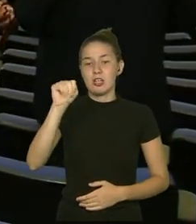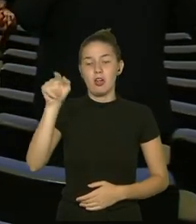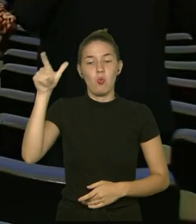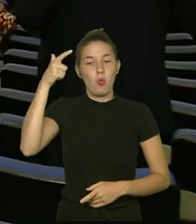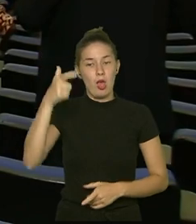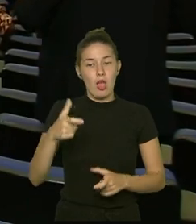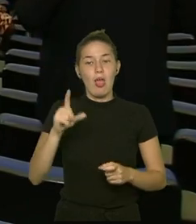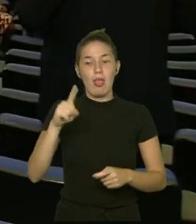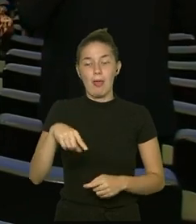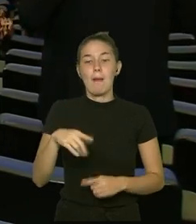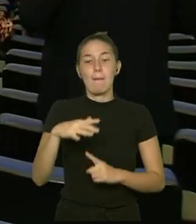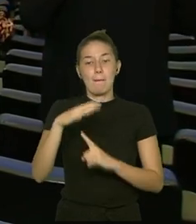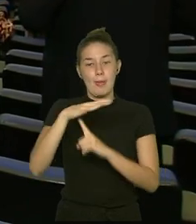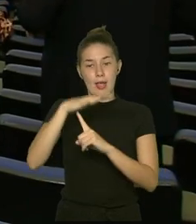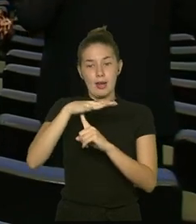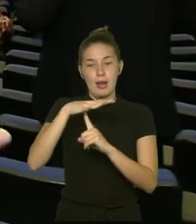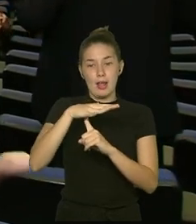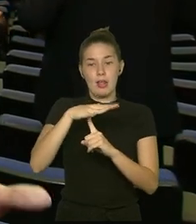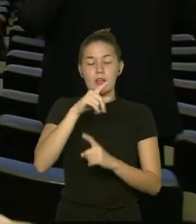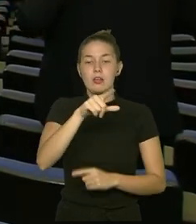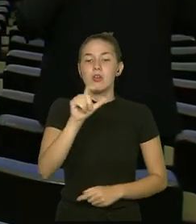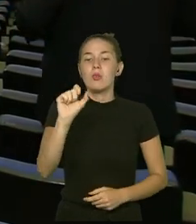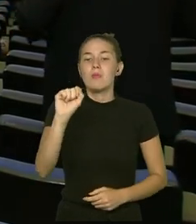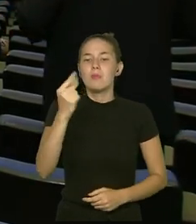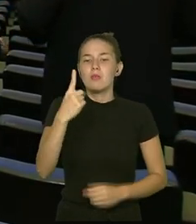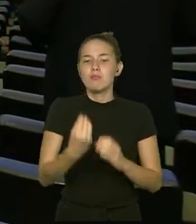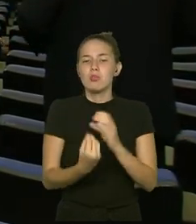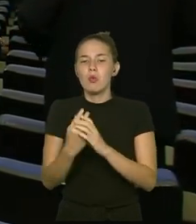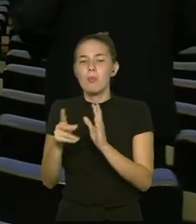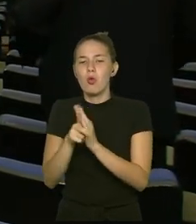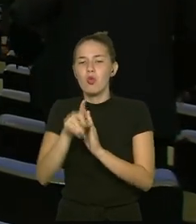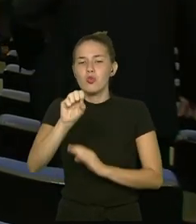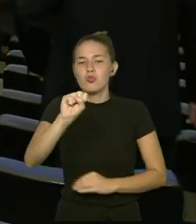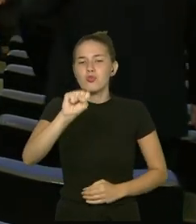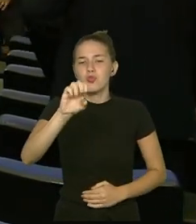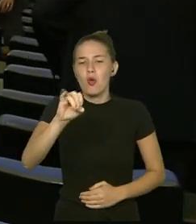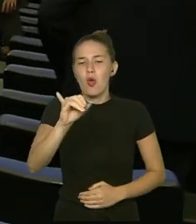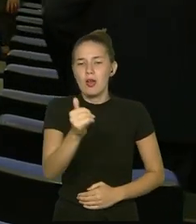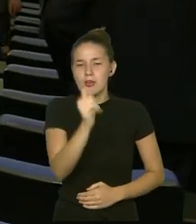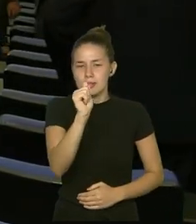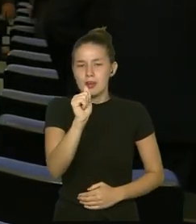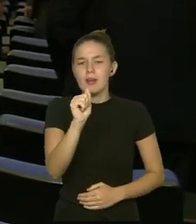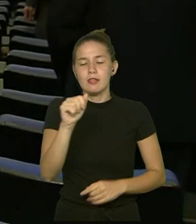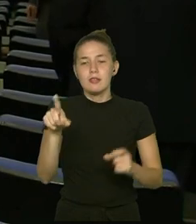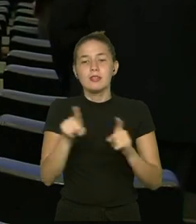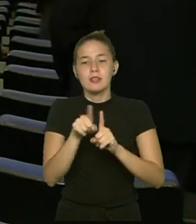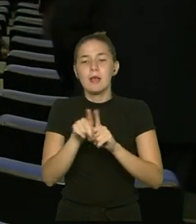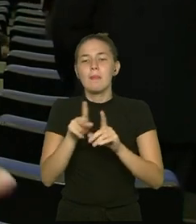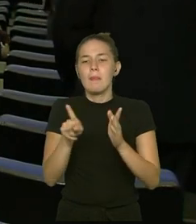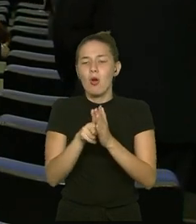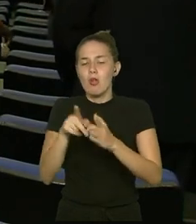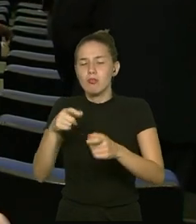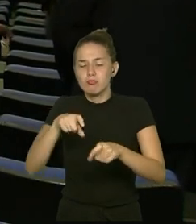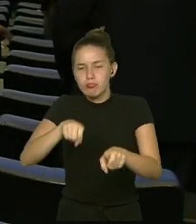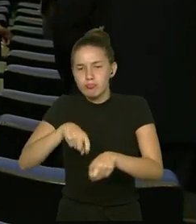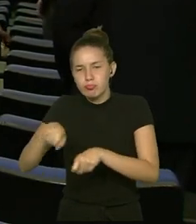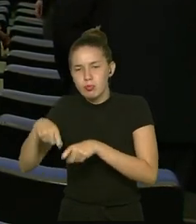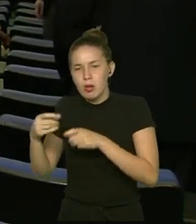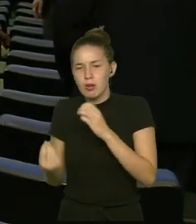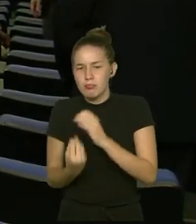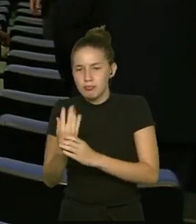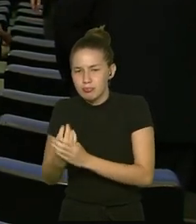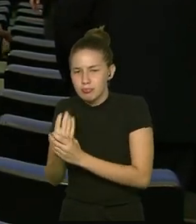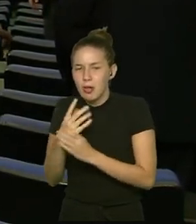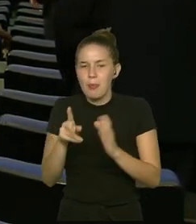vice-presidente da Associação dos Produtores de Soja do Brasil e presidente da Associação dos Produtores de Soja e Milho de